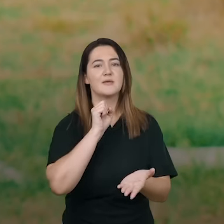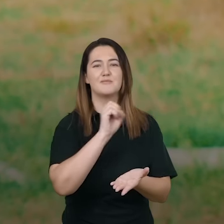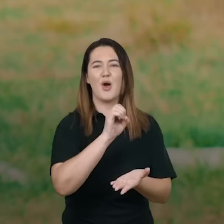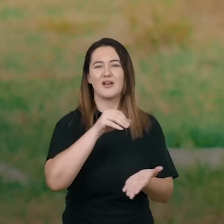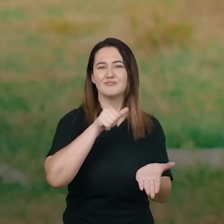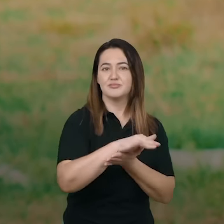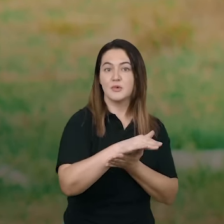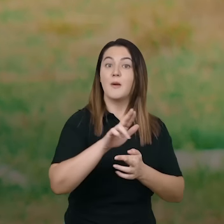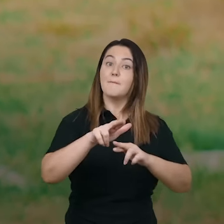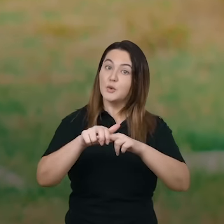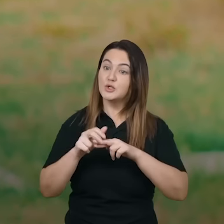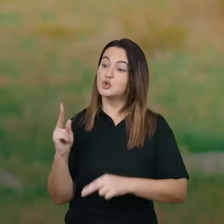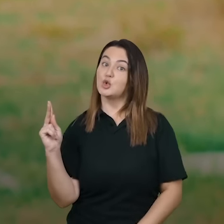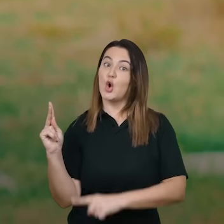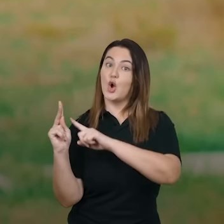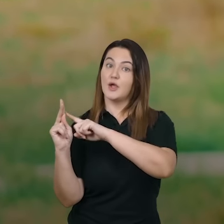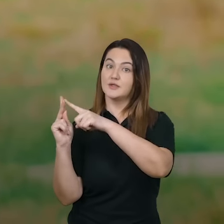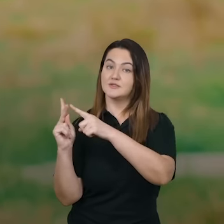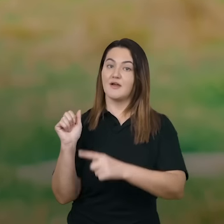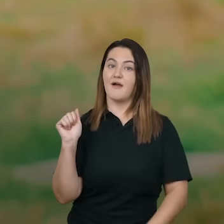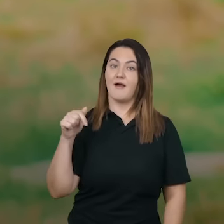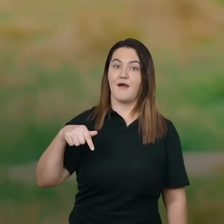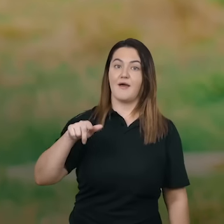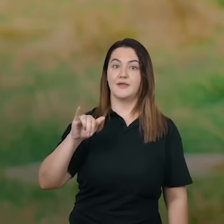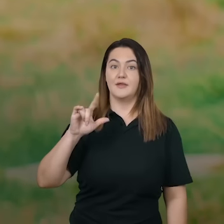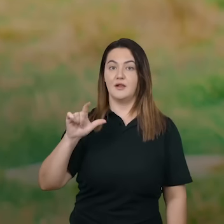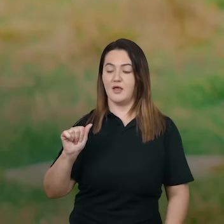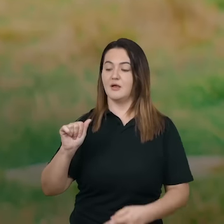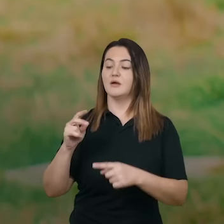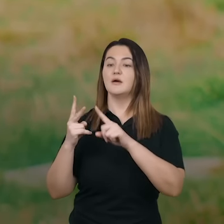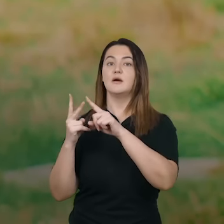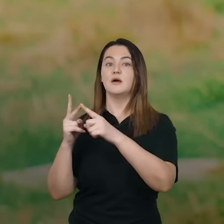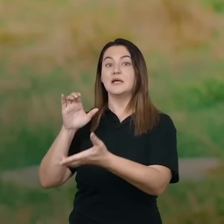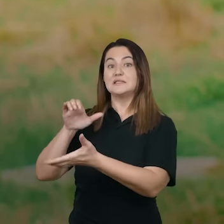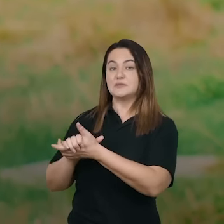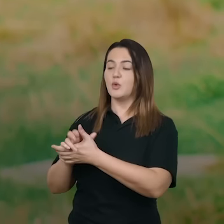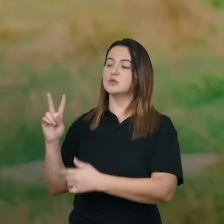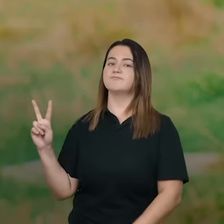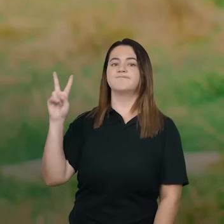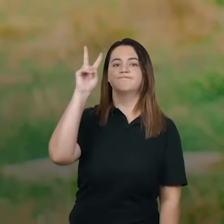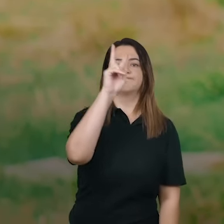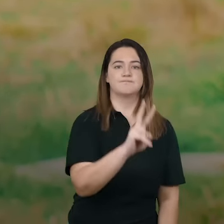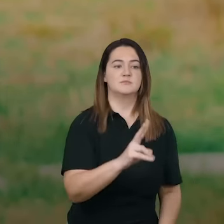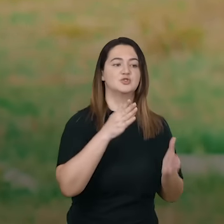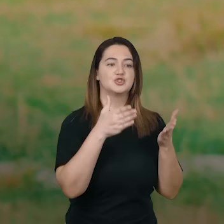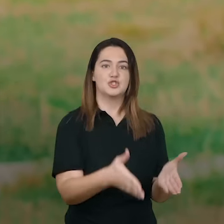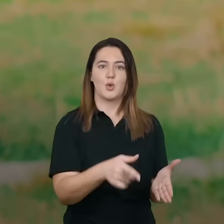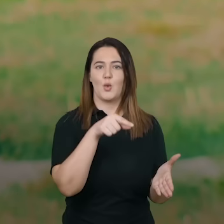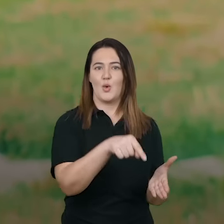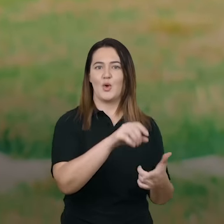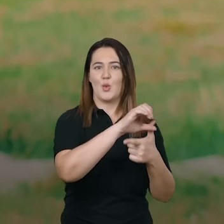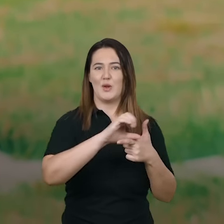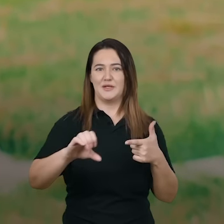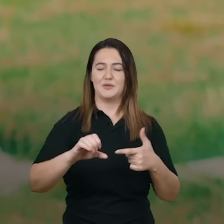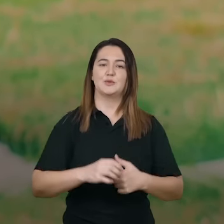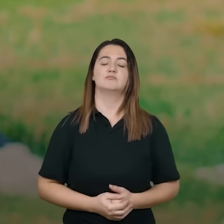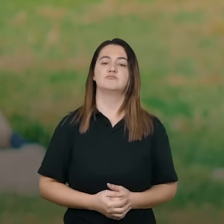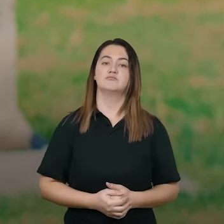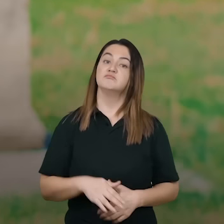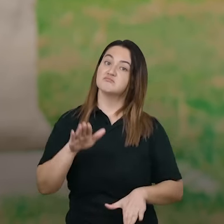Áquila também foram expulsos de sua residência em Roma. Aí nós temos duas possibilidades. A primeira delas, que eles